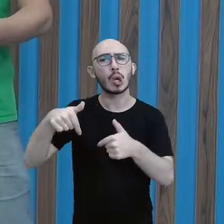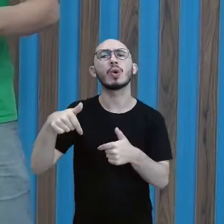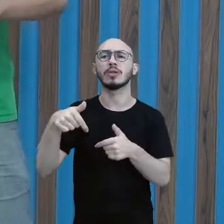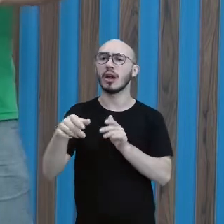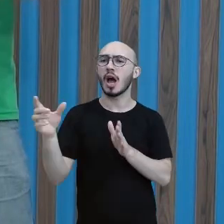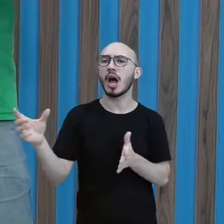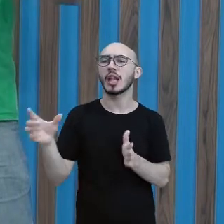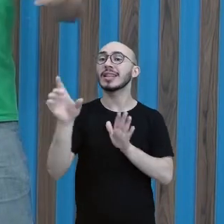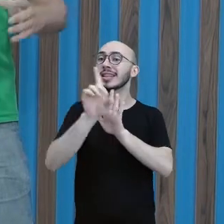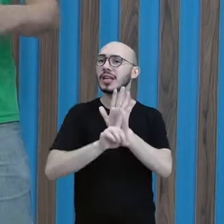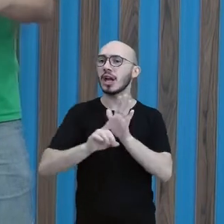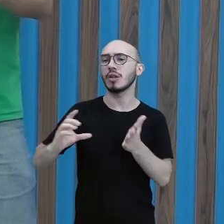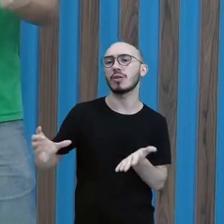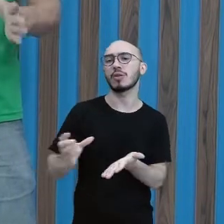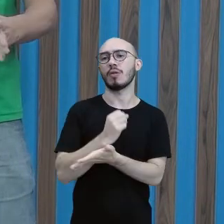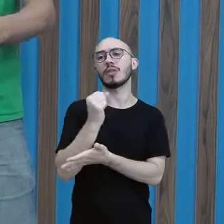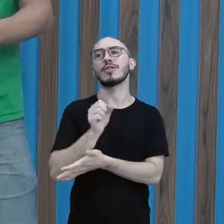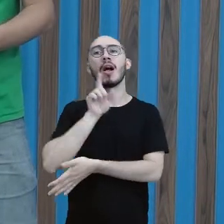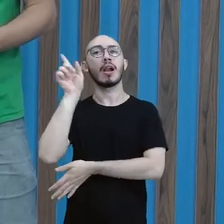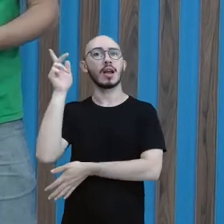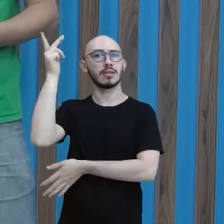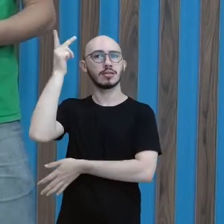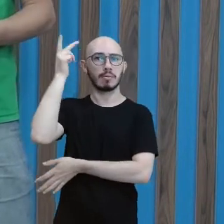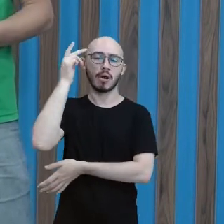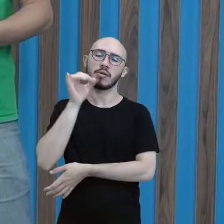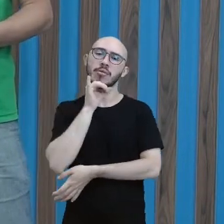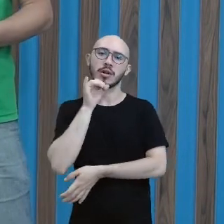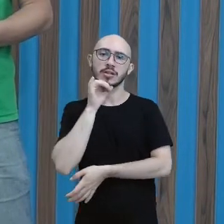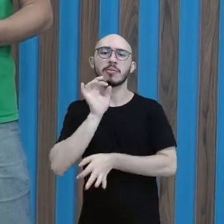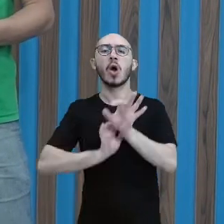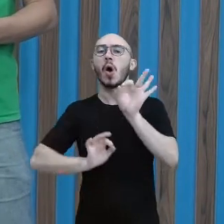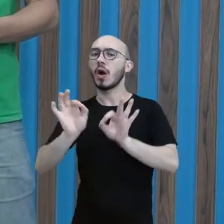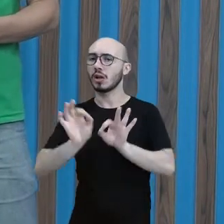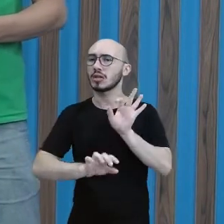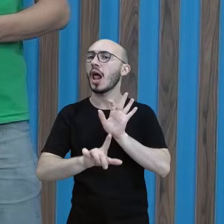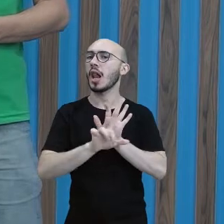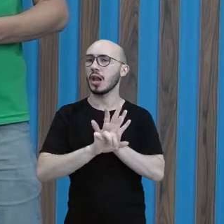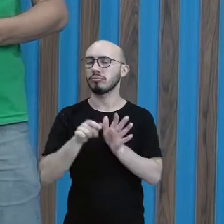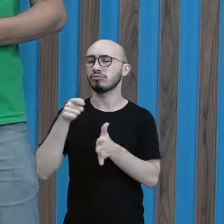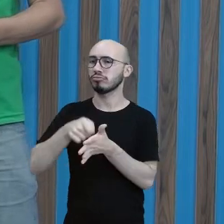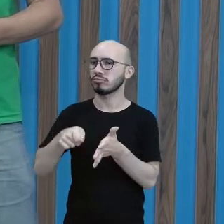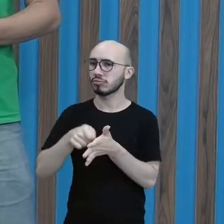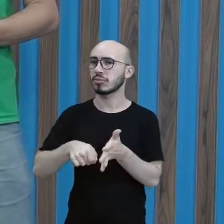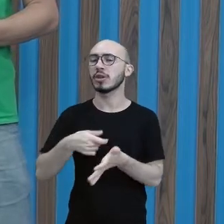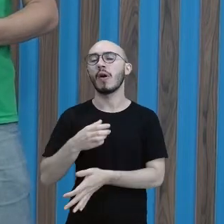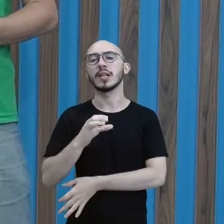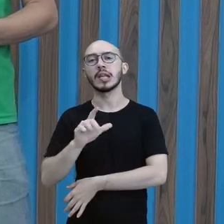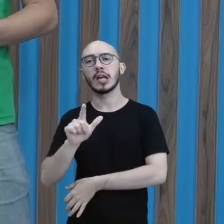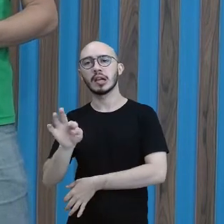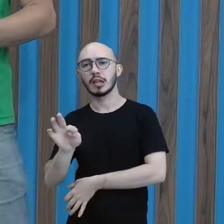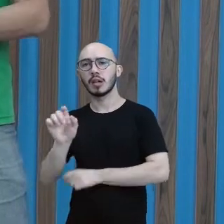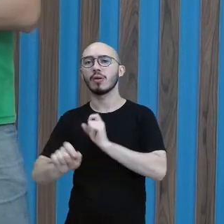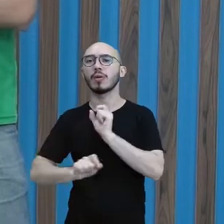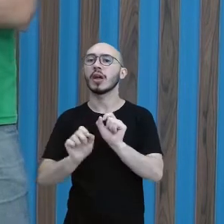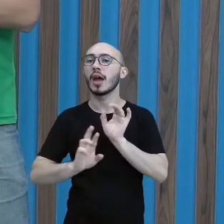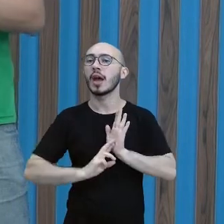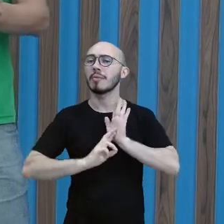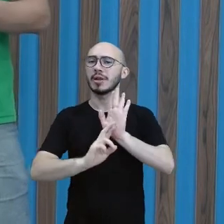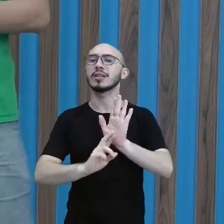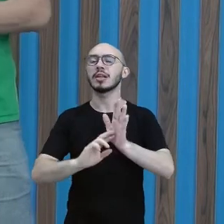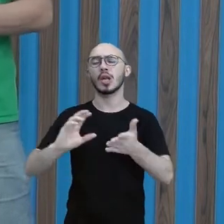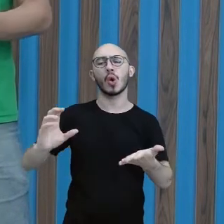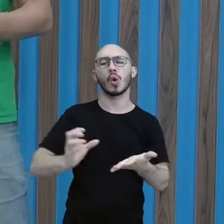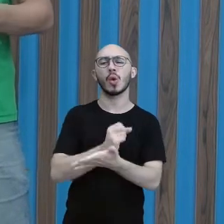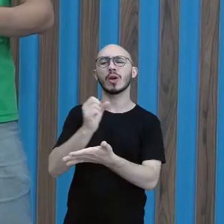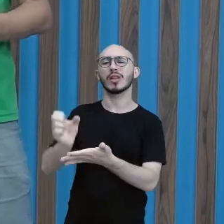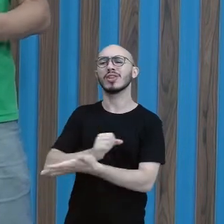por exemplo. Eles foram organizados apenas dali. Então, quer dizer, a CLT significa e representa muitas